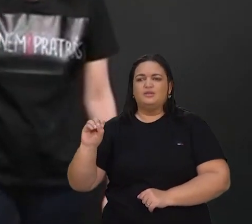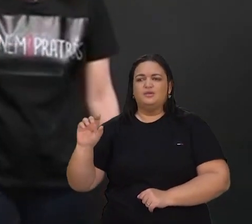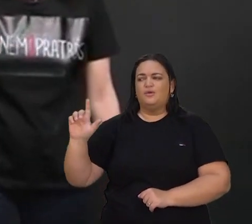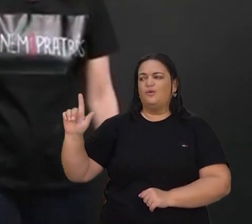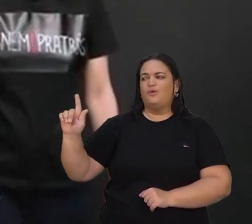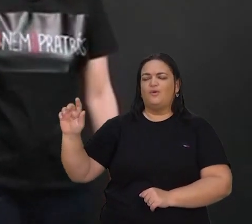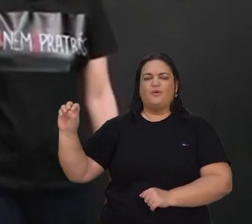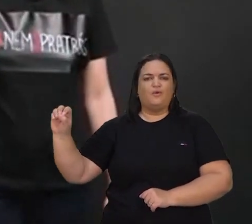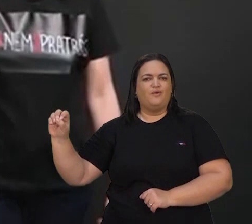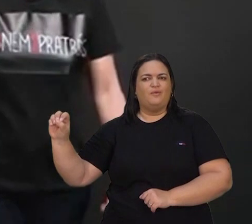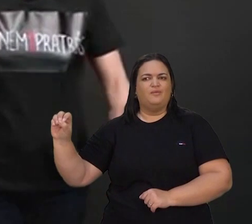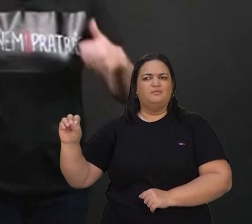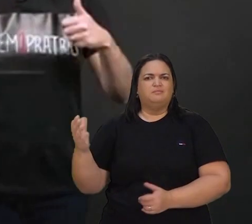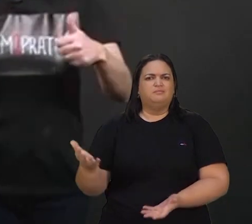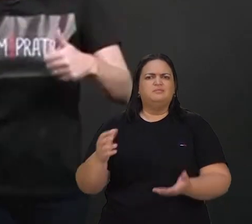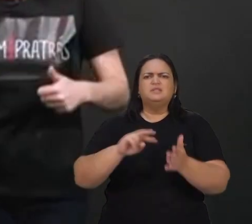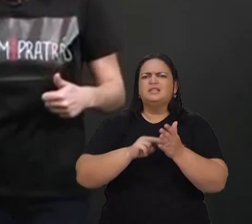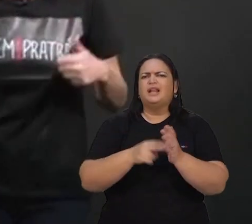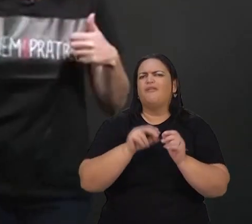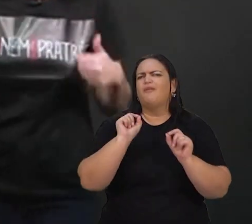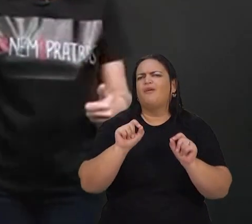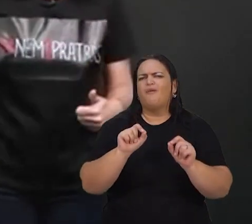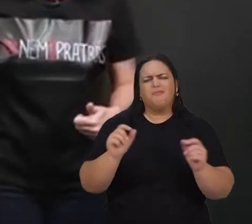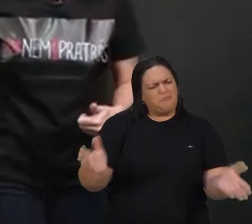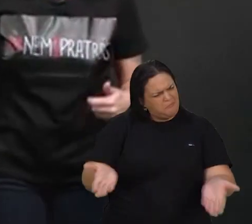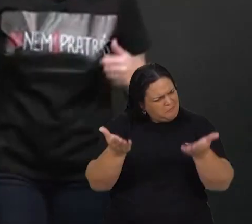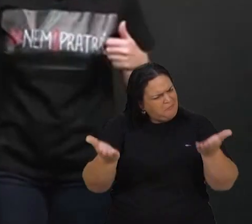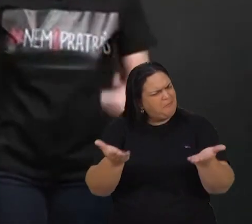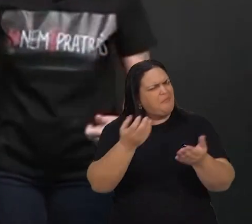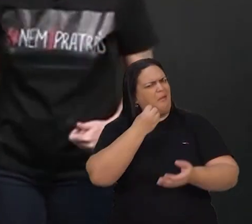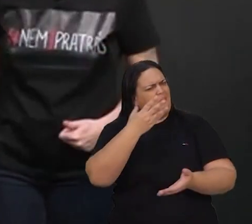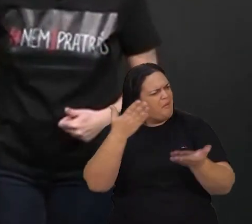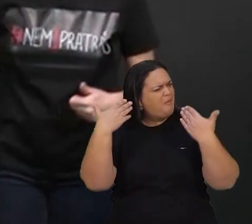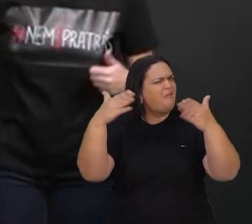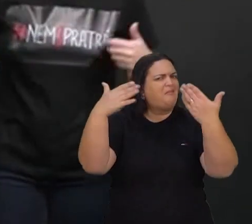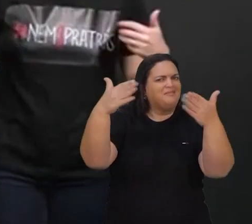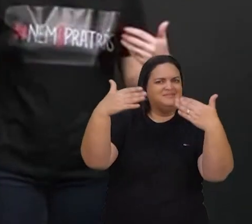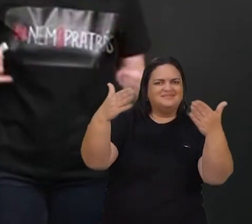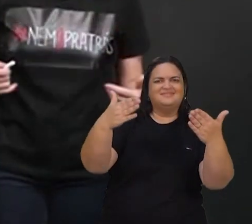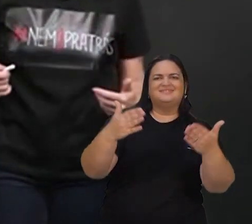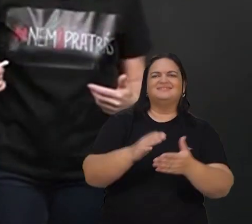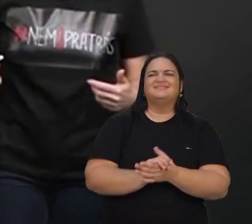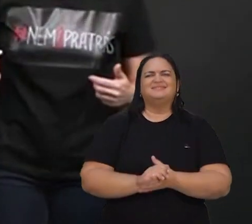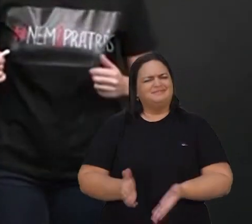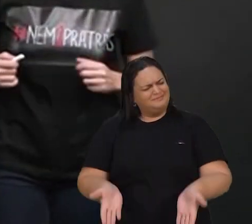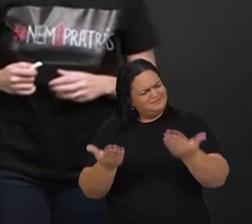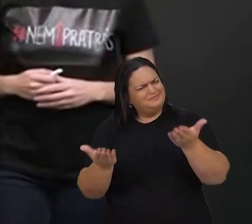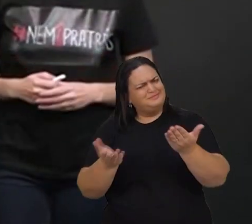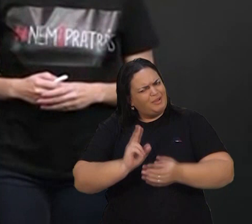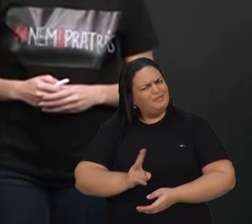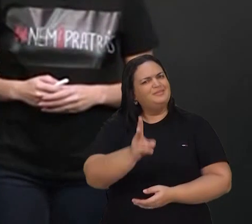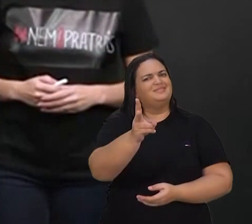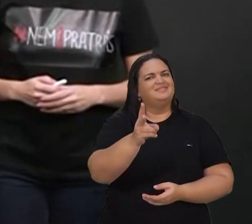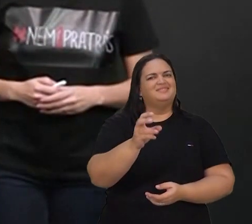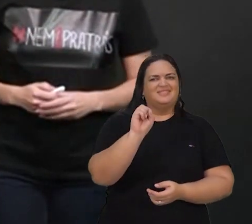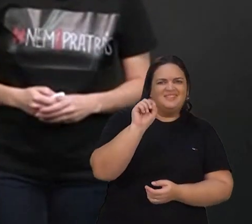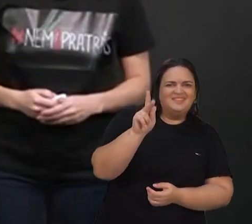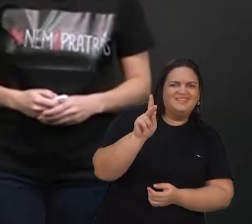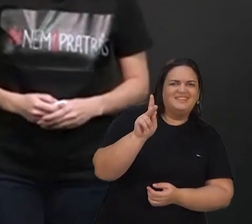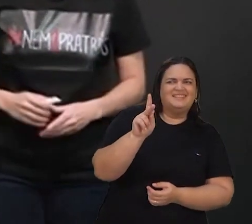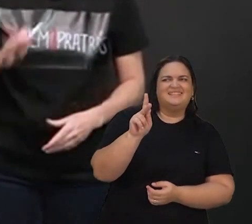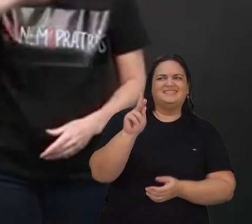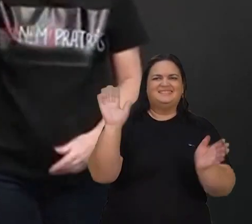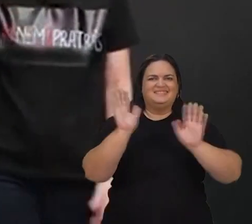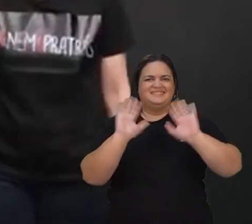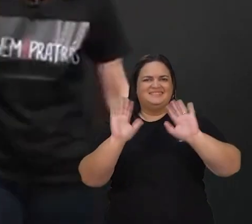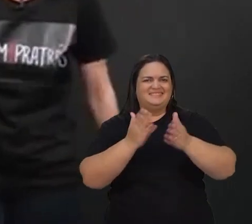to go. Que significa? É isso, muito bom, parabéns, vai nessa. Alright? See you